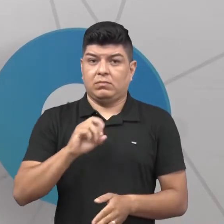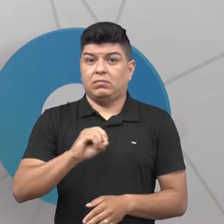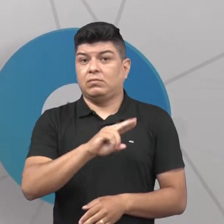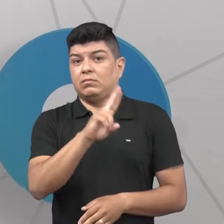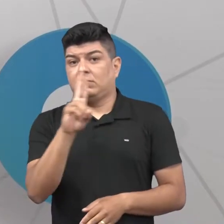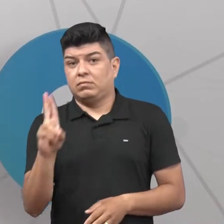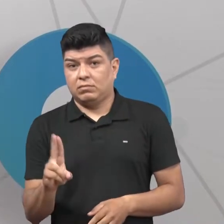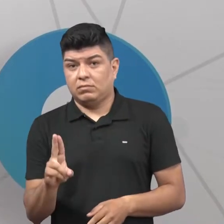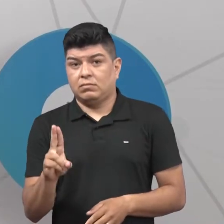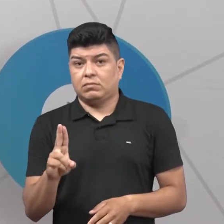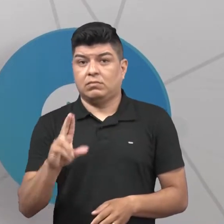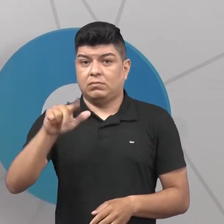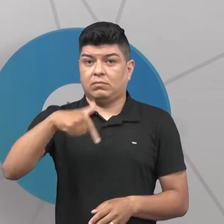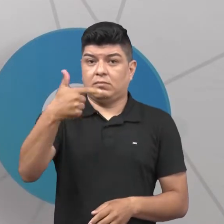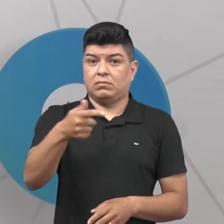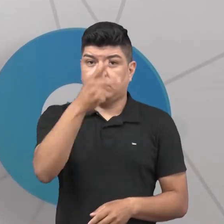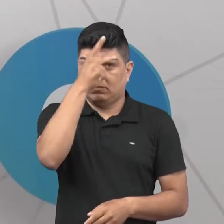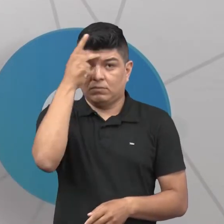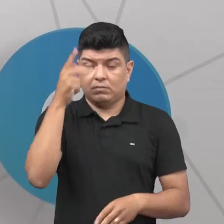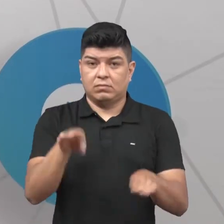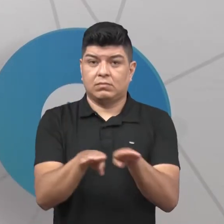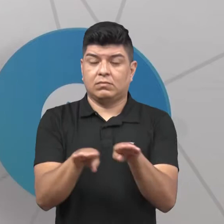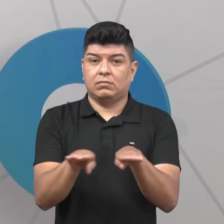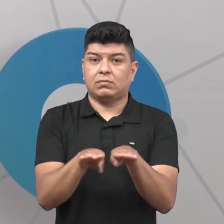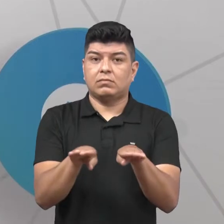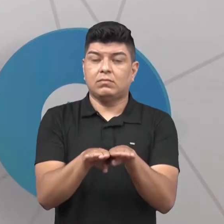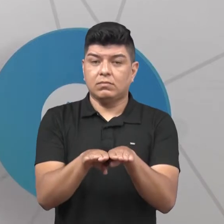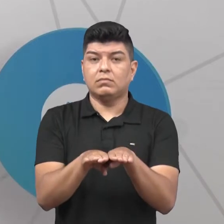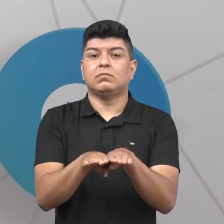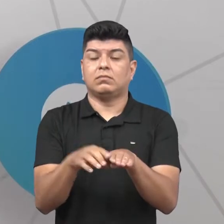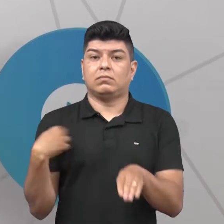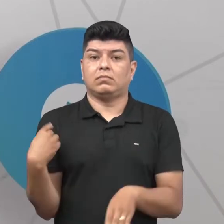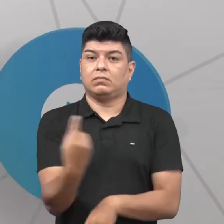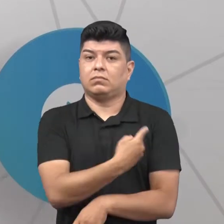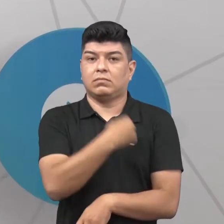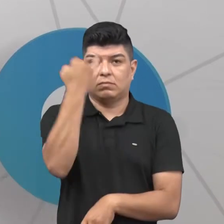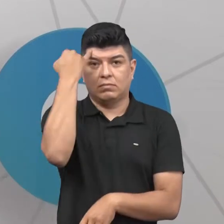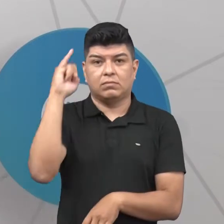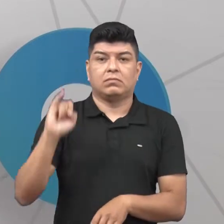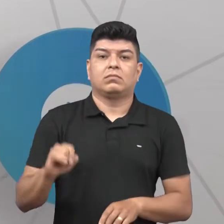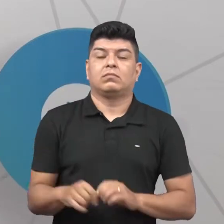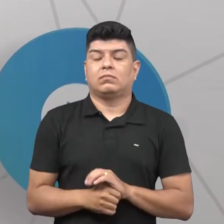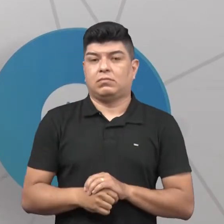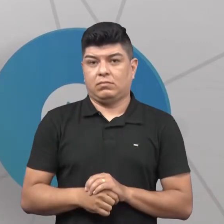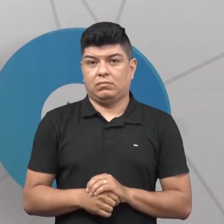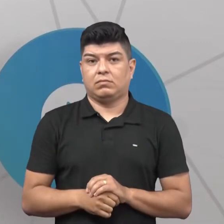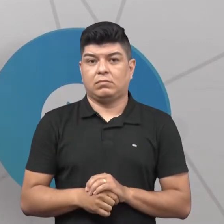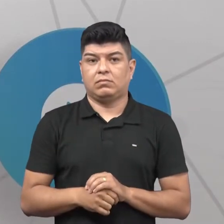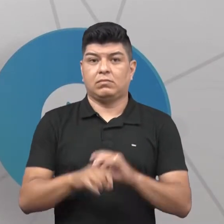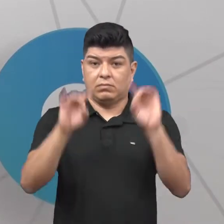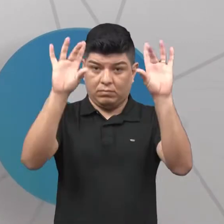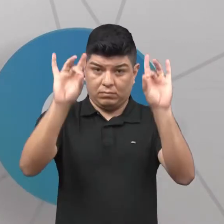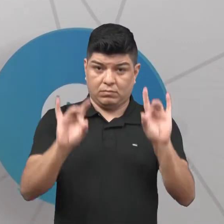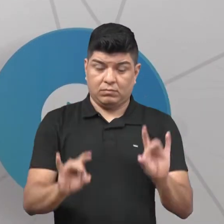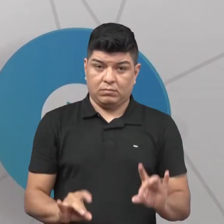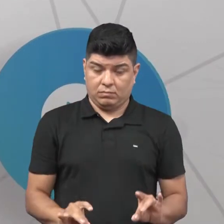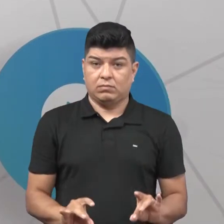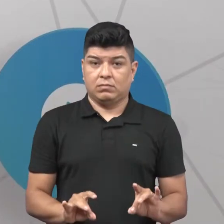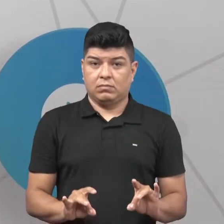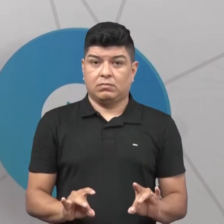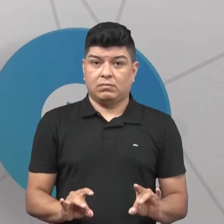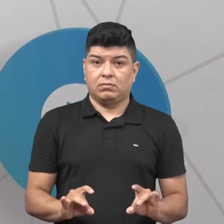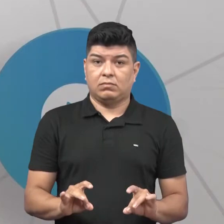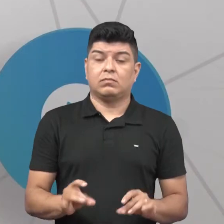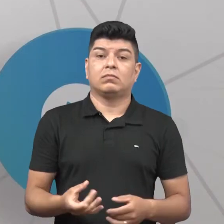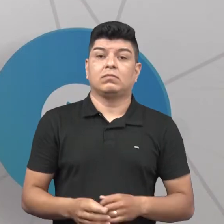parte de impressões de outras pessoas também, e também das nossas ideias. Só um detalhe, impressões e ideias têm um